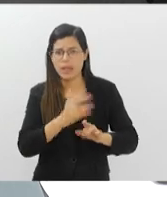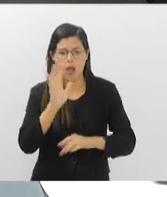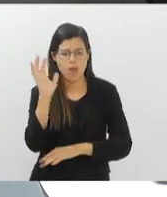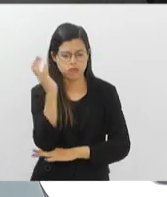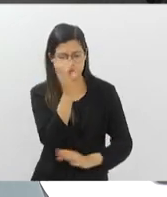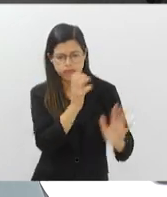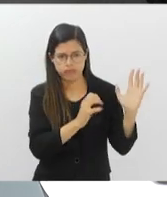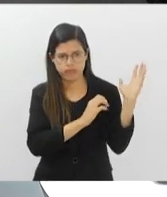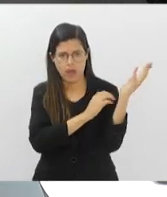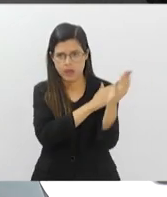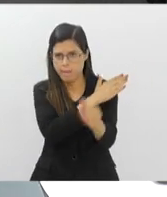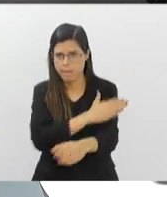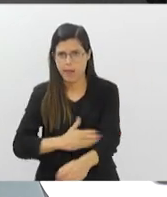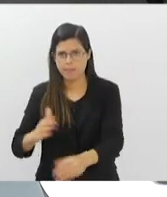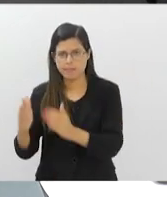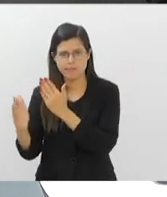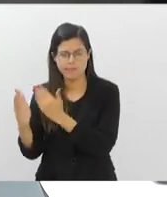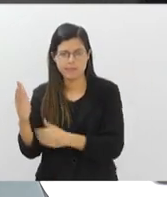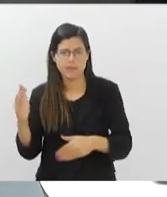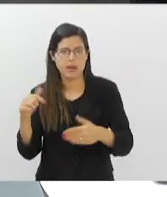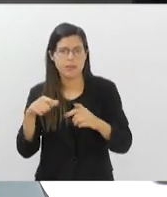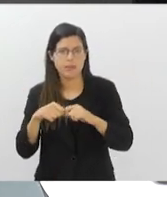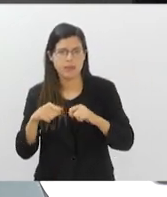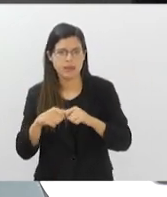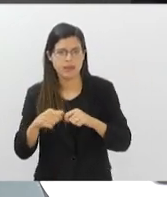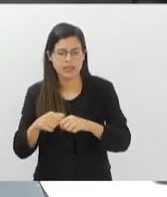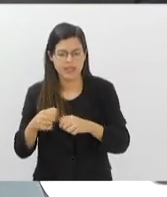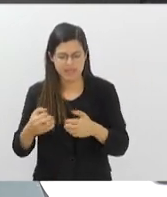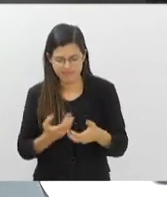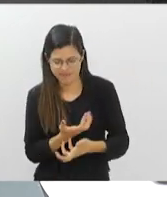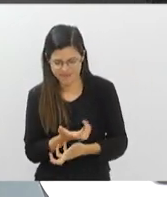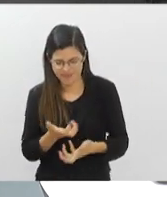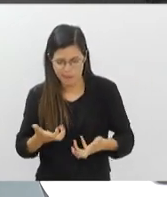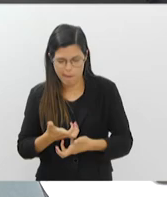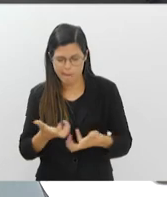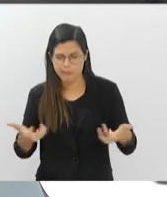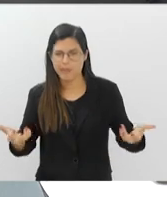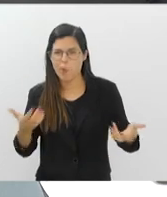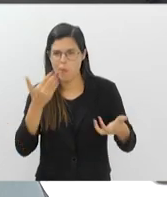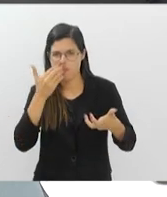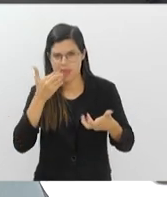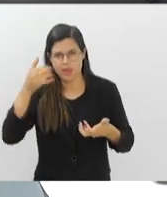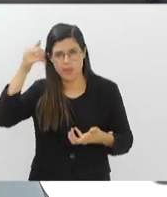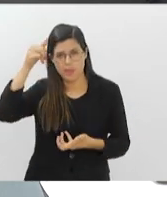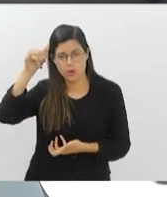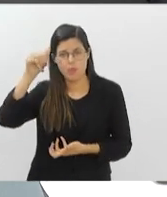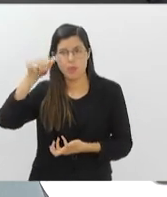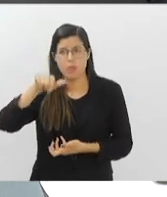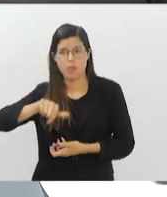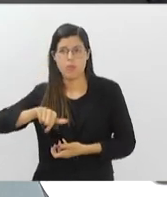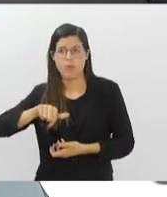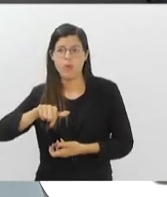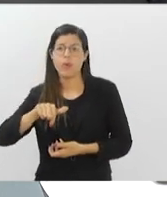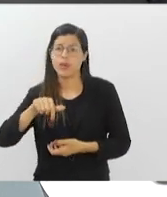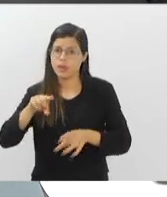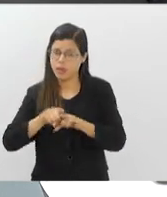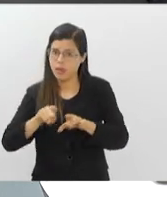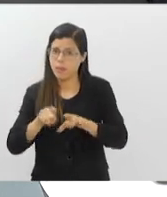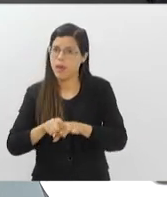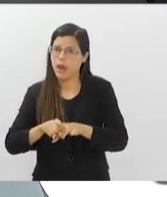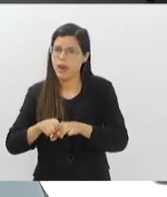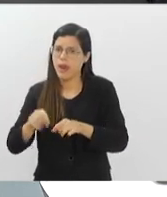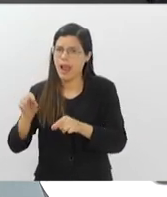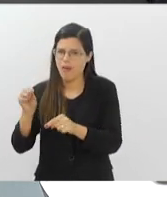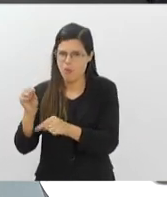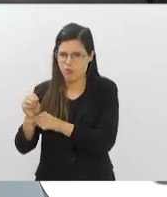para fazer pasto. A própria produção do gado é absolutamente nociva, do seu ponto de